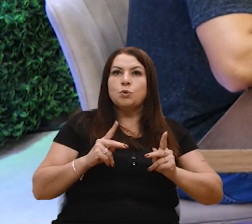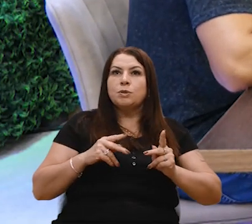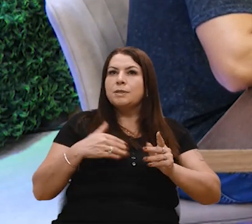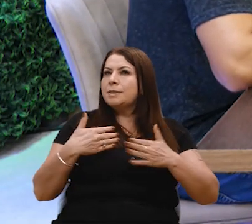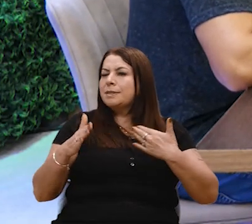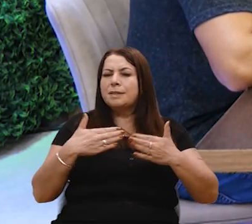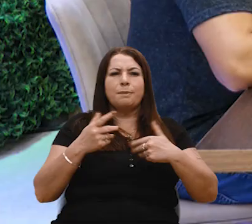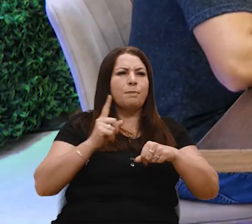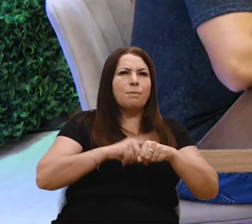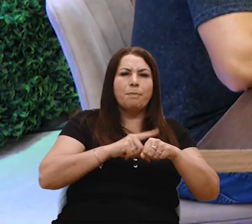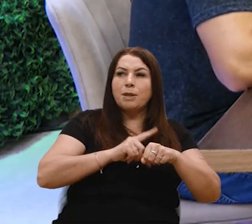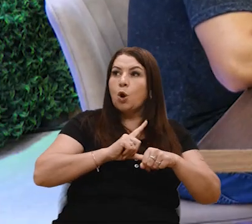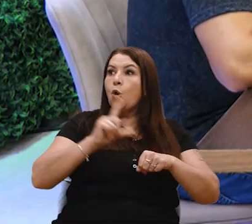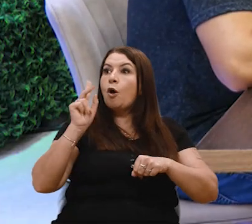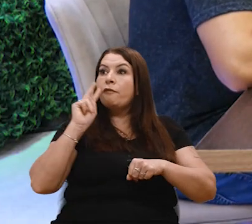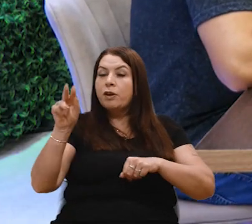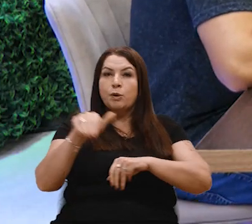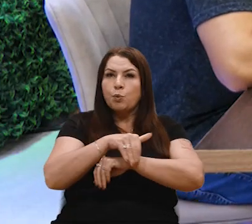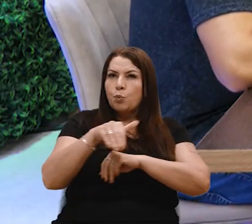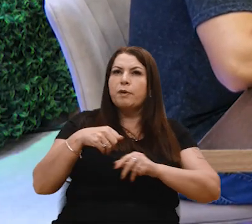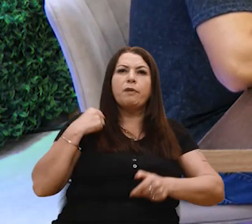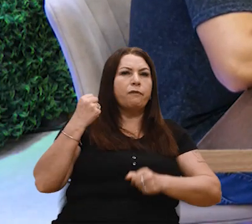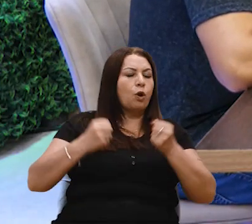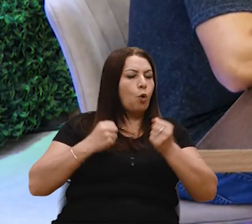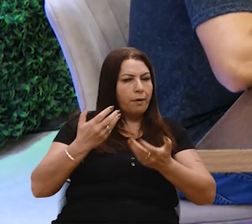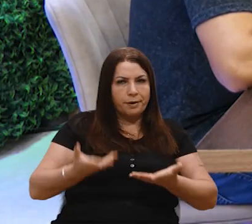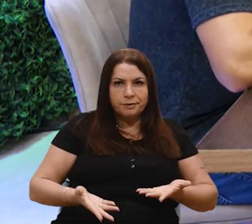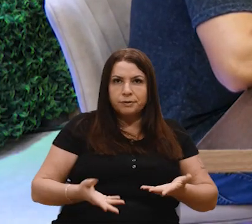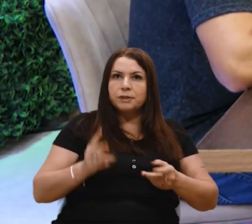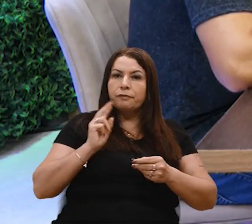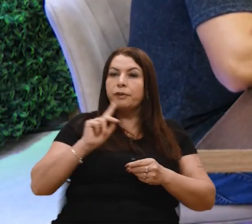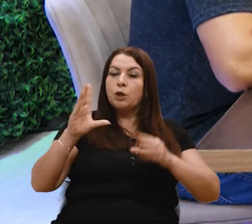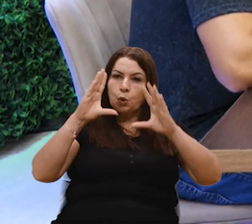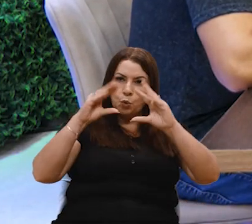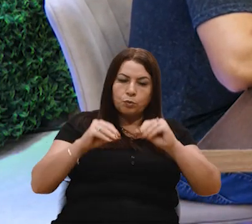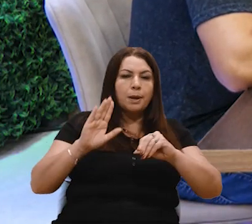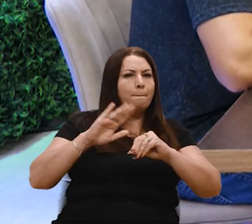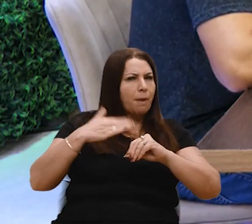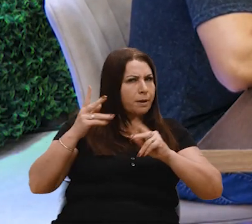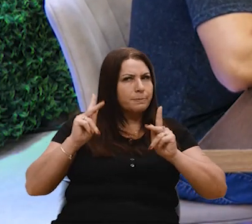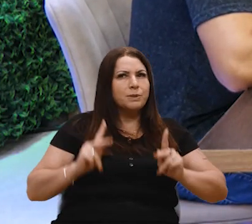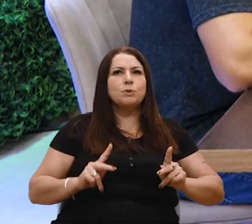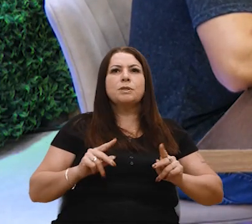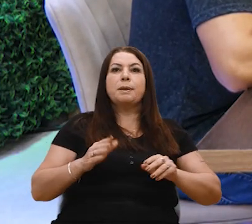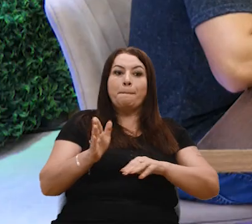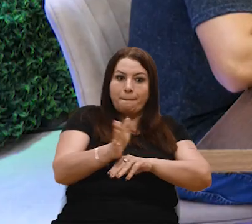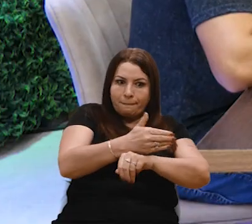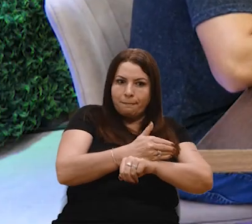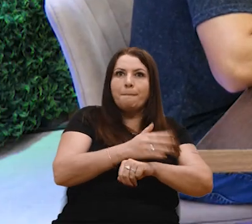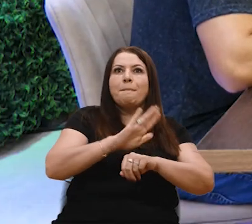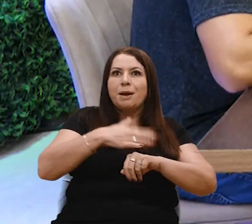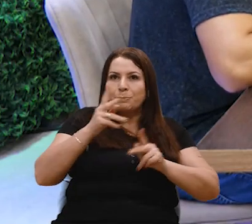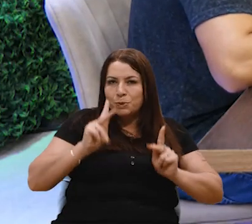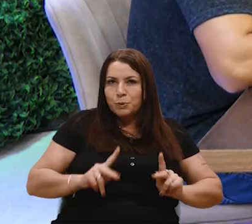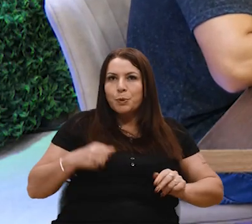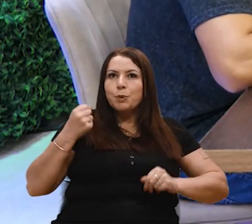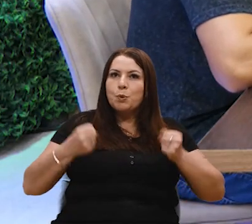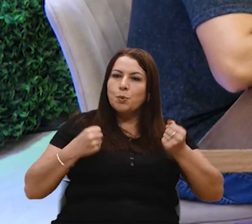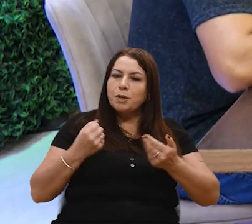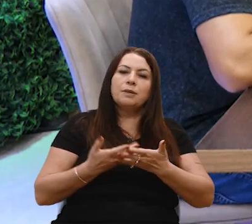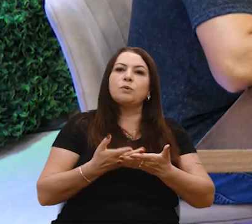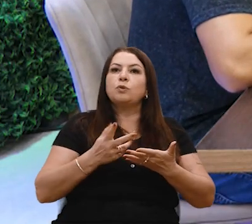de corredores a qualquer momento. Se a gente sair agora na rua, a gente vai ver gente correndo. Se a gente sair à noitinha, mais ainda. Se sair cedo, mais